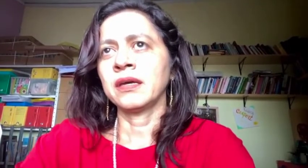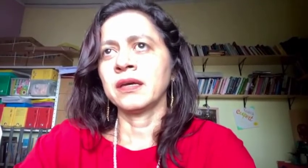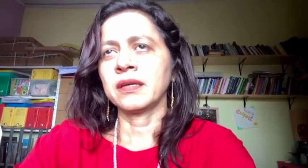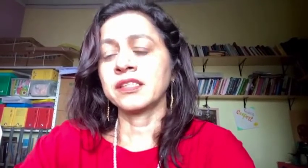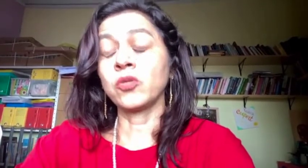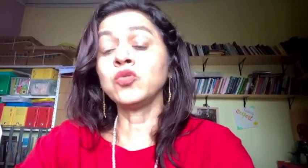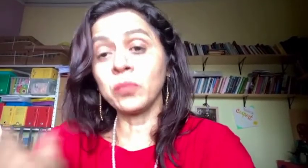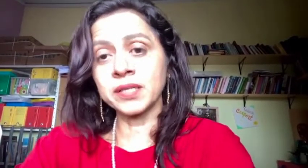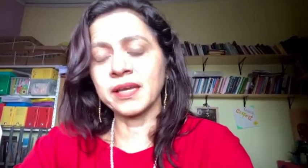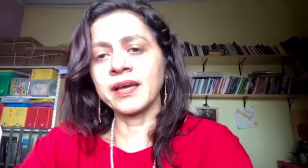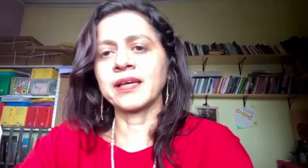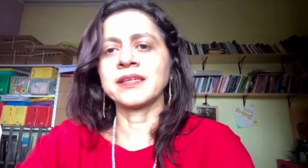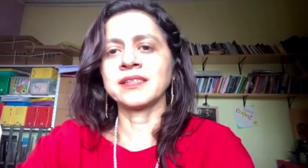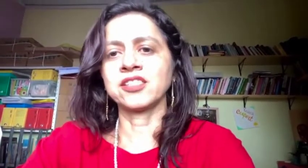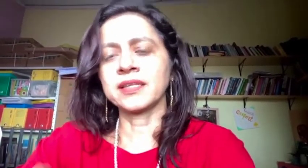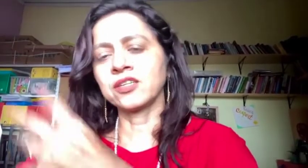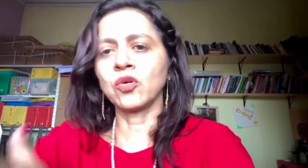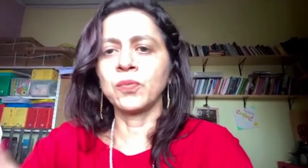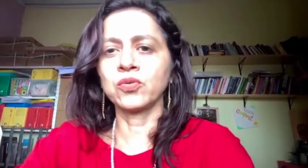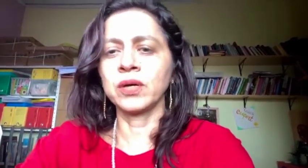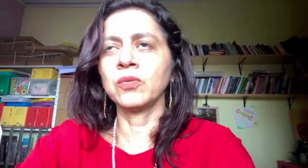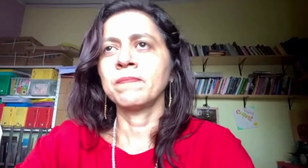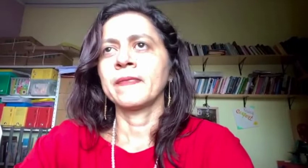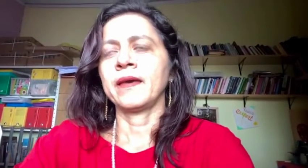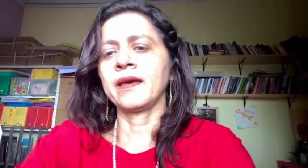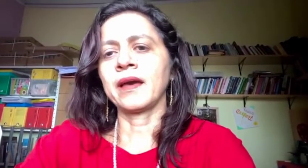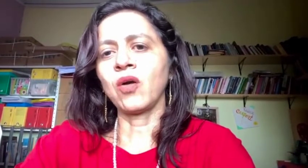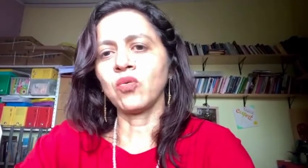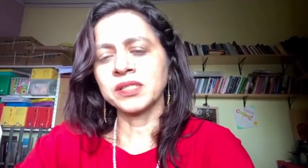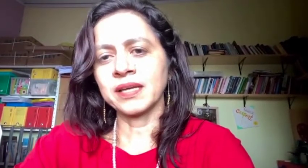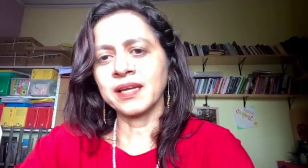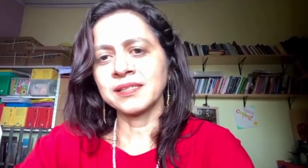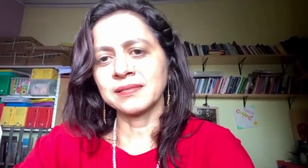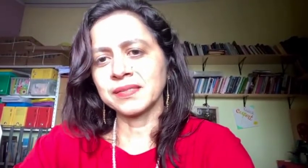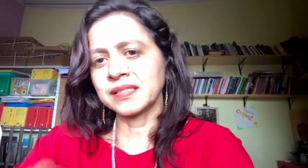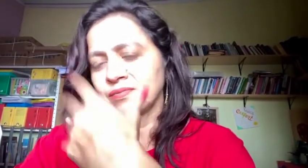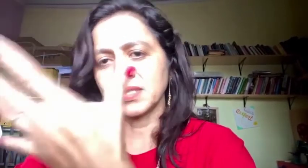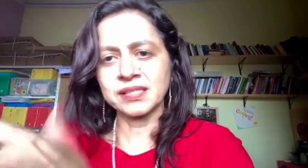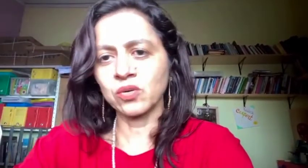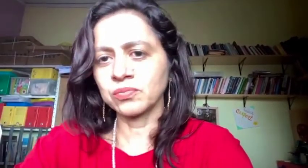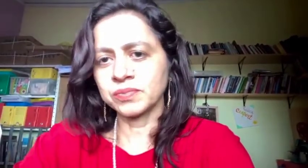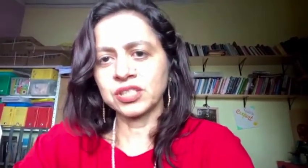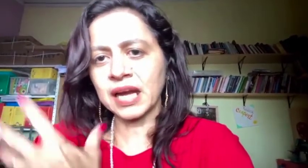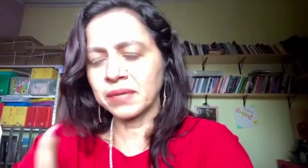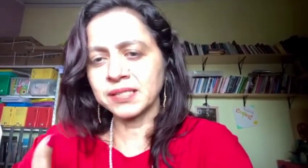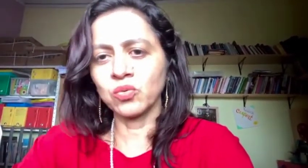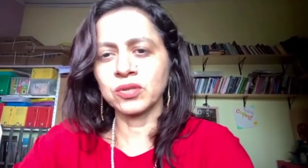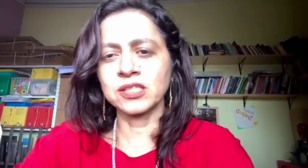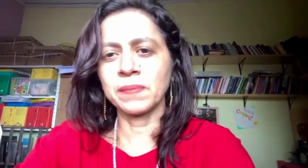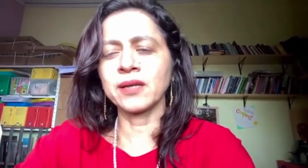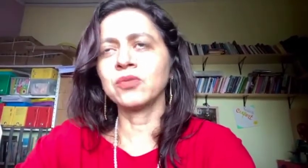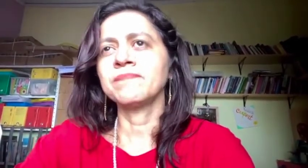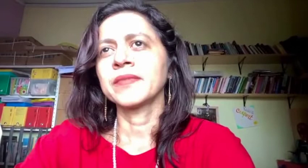que são inúmeras, né? Essas estratégias, eu estou pontuando algumas delas, mas se você quiser que eu destaque mais